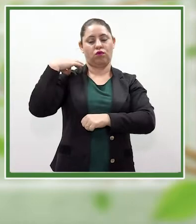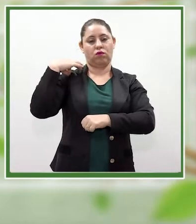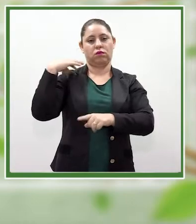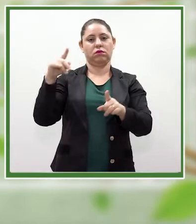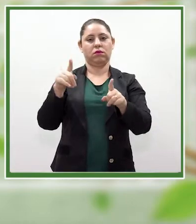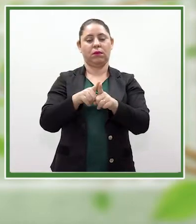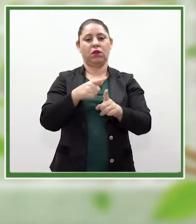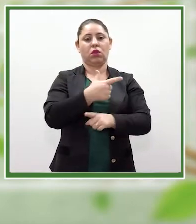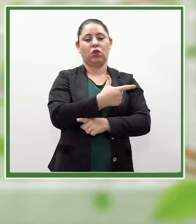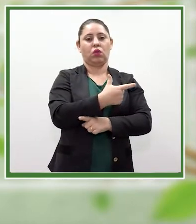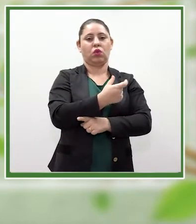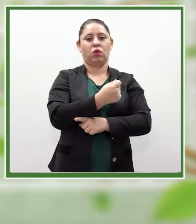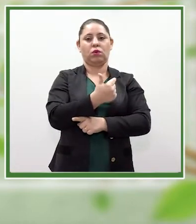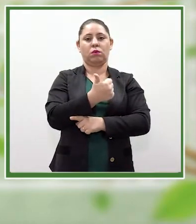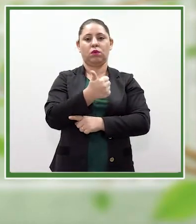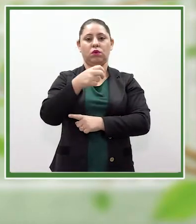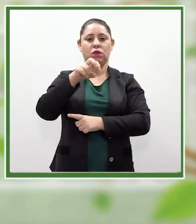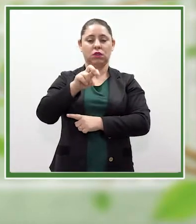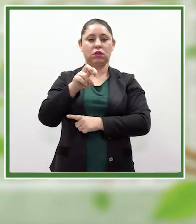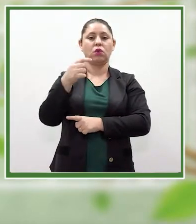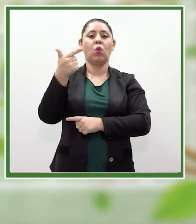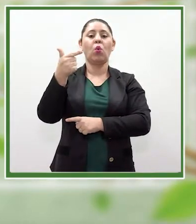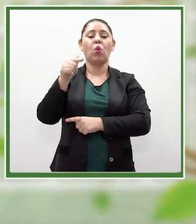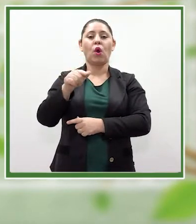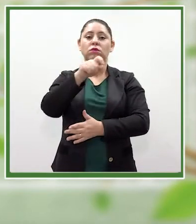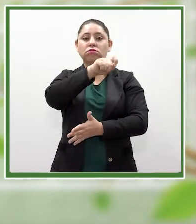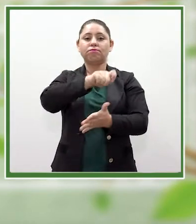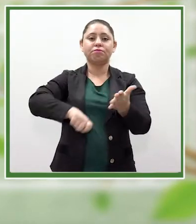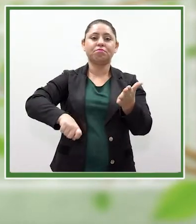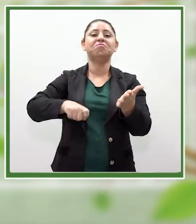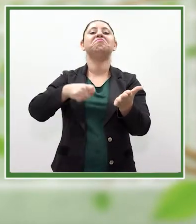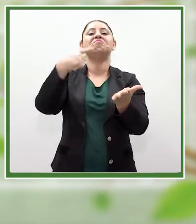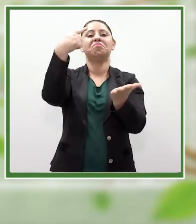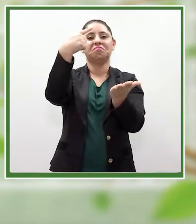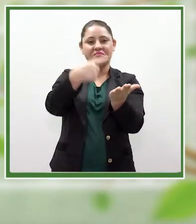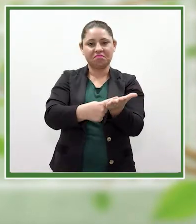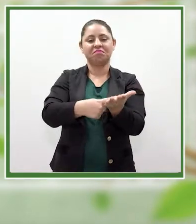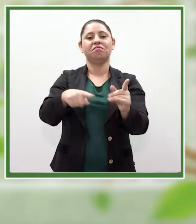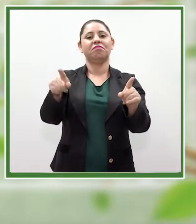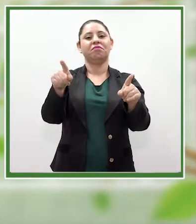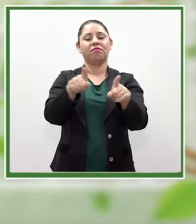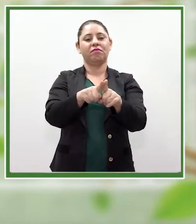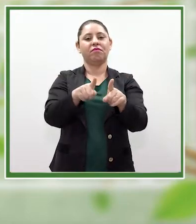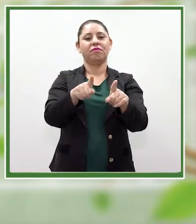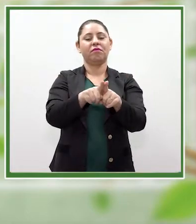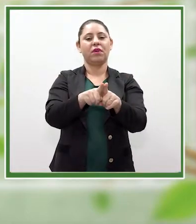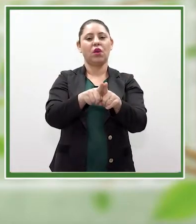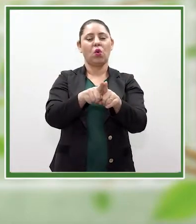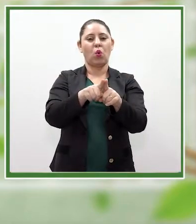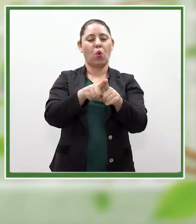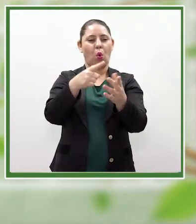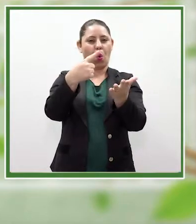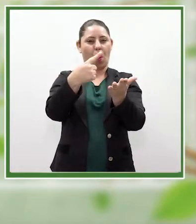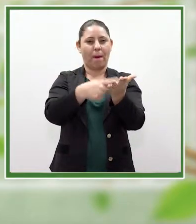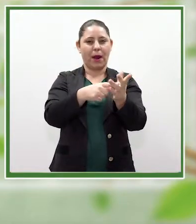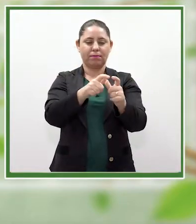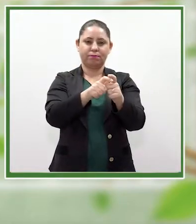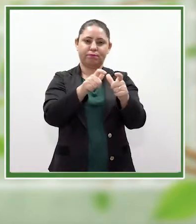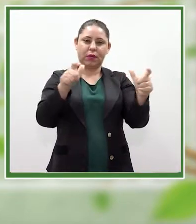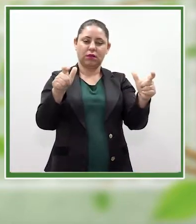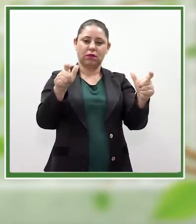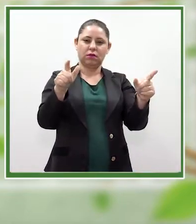né, aquelas ações voluntárias e, em 2015, apresentou novamente, ratificou e